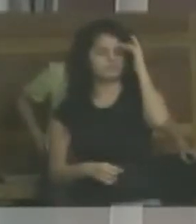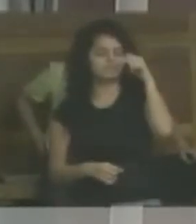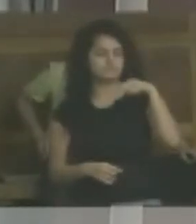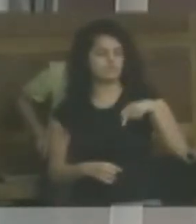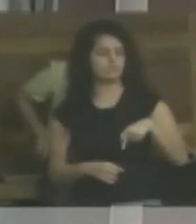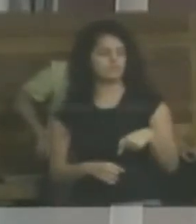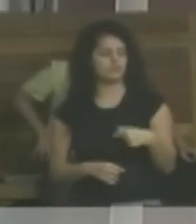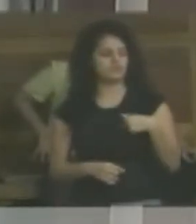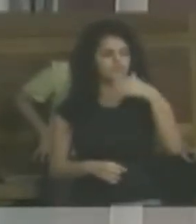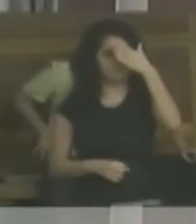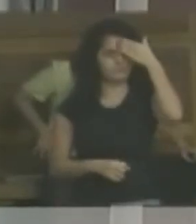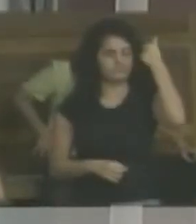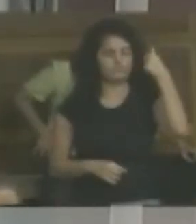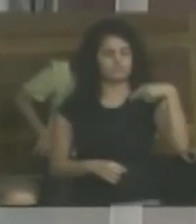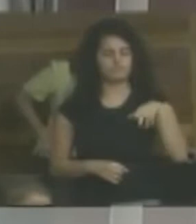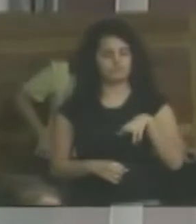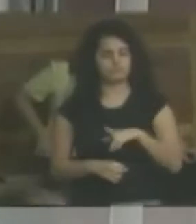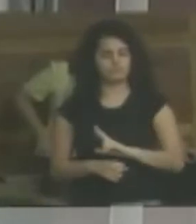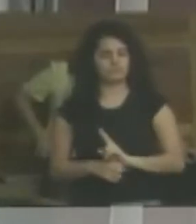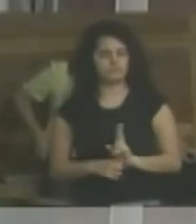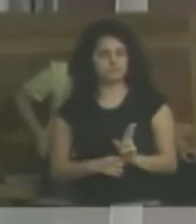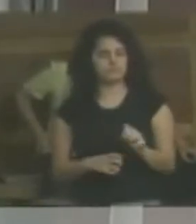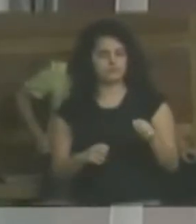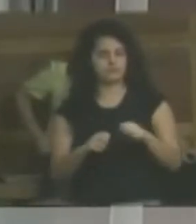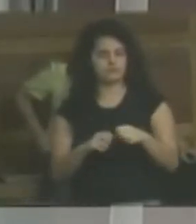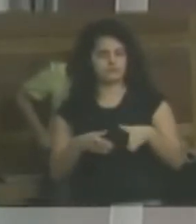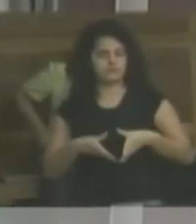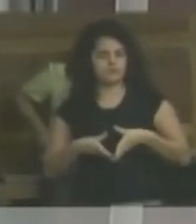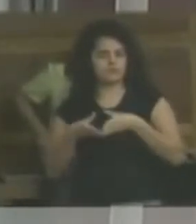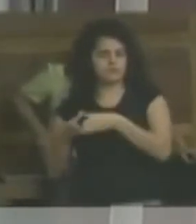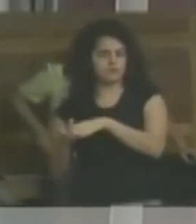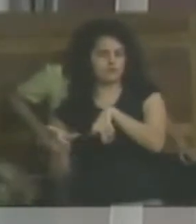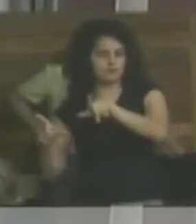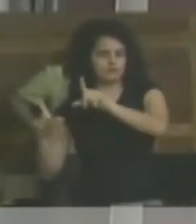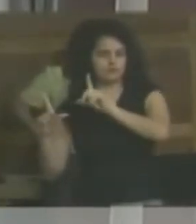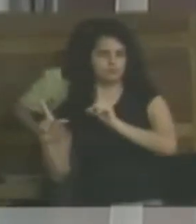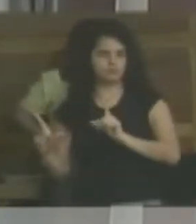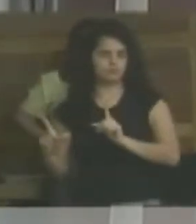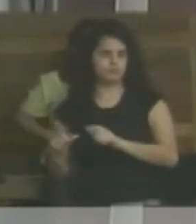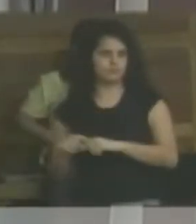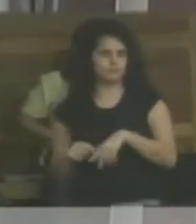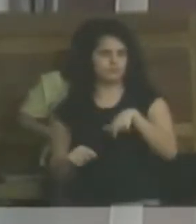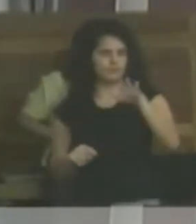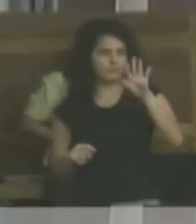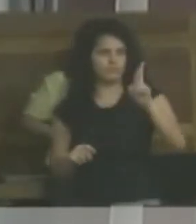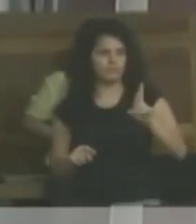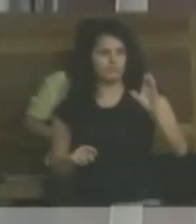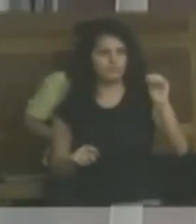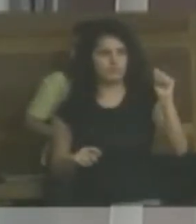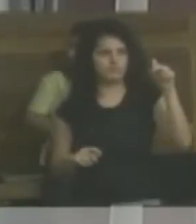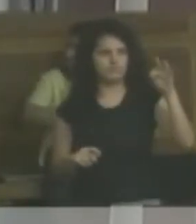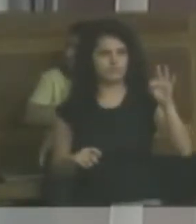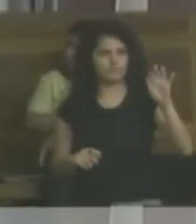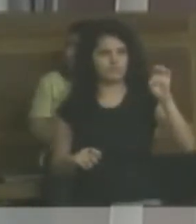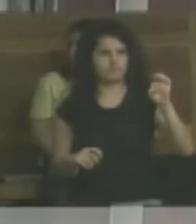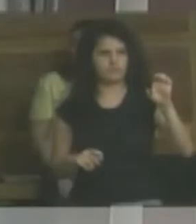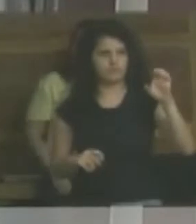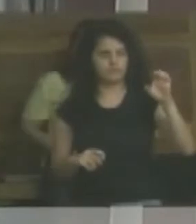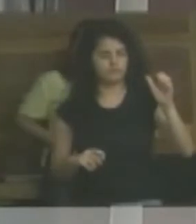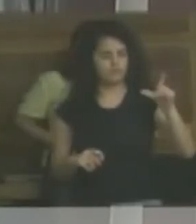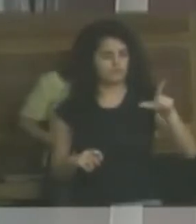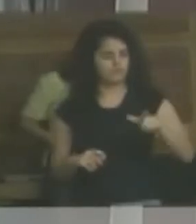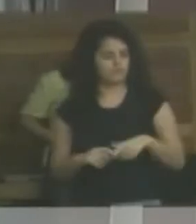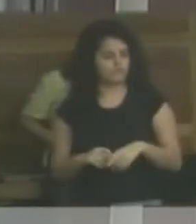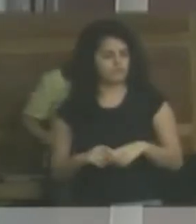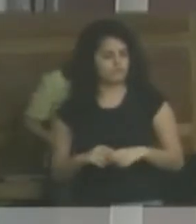agora, cobrando o diploma, vai ser feita a cerimônia de entrega dos diplomas. Tá? Rafael, as entregas de diploma estão sendo programadas e vai ser